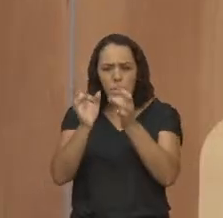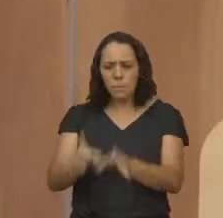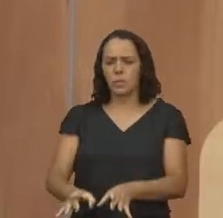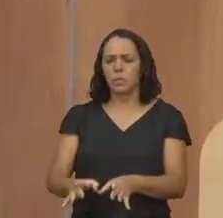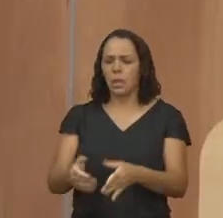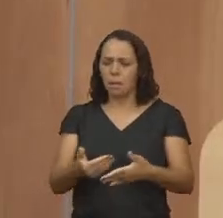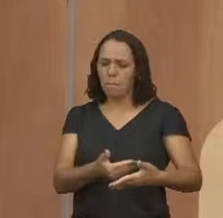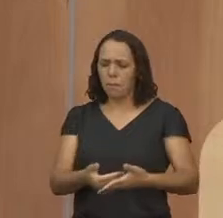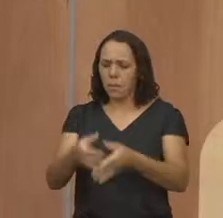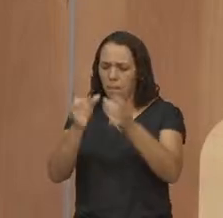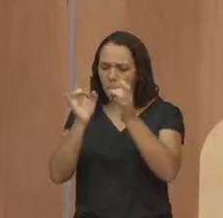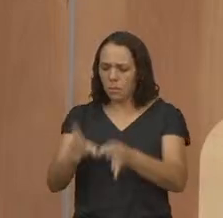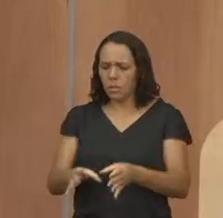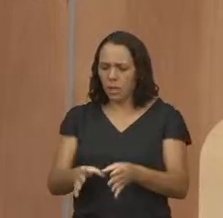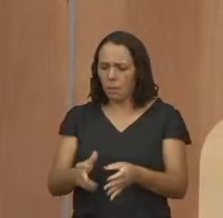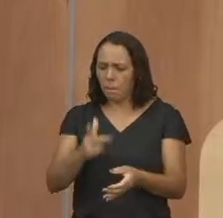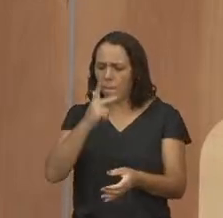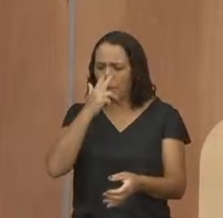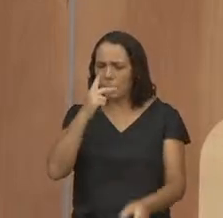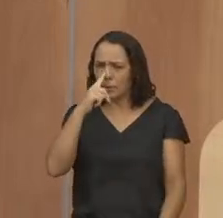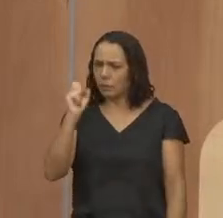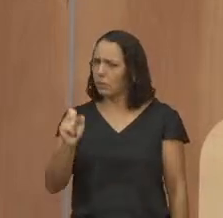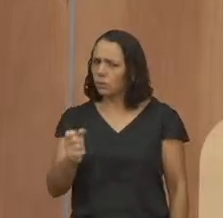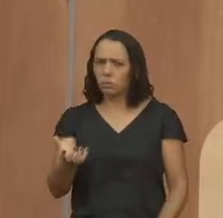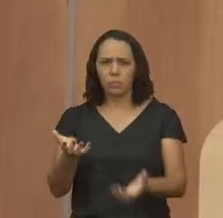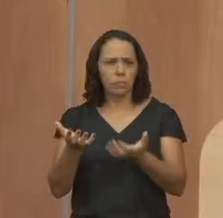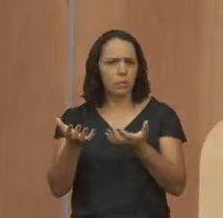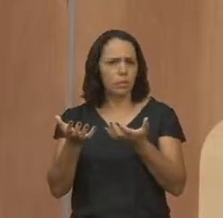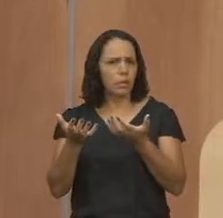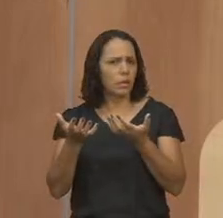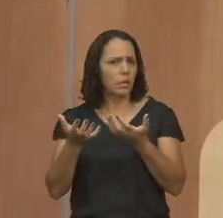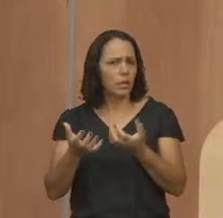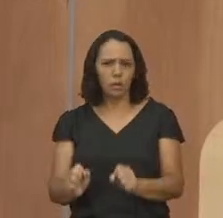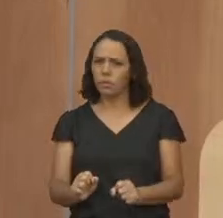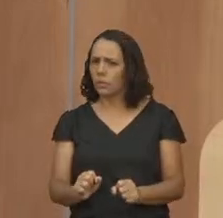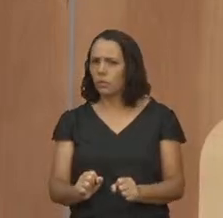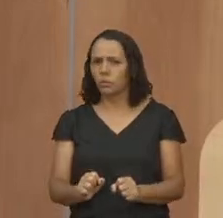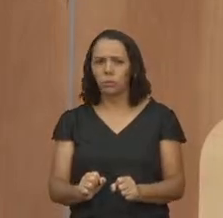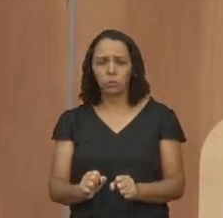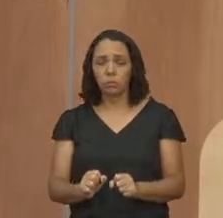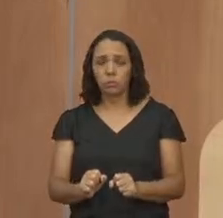eu já dou meu voto favorável. Eu acho que